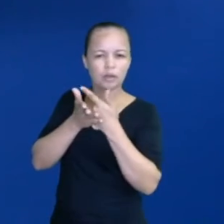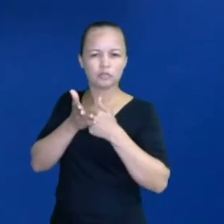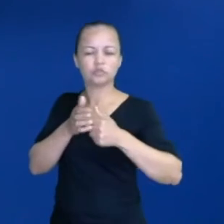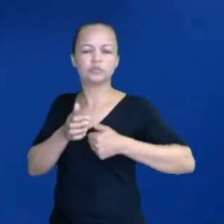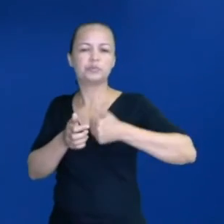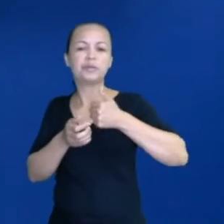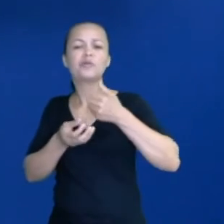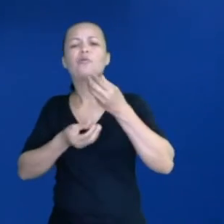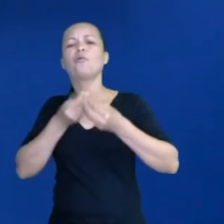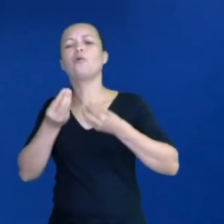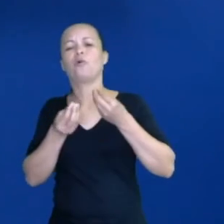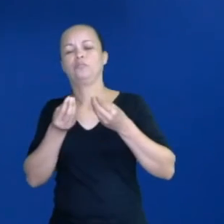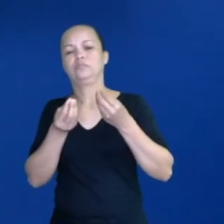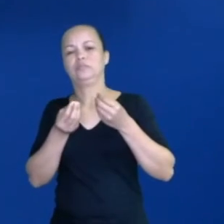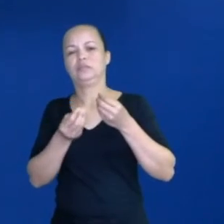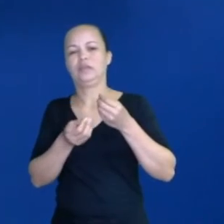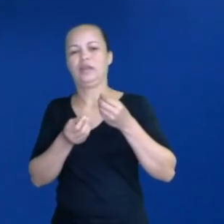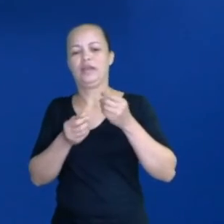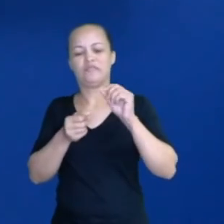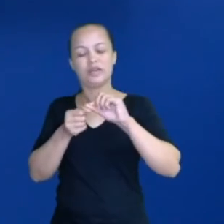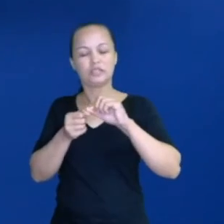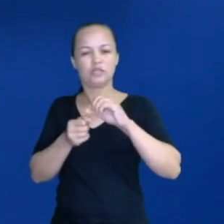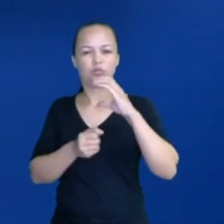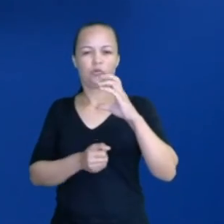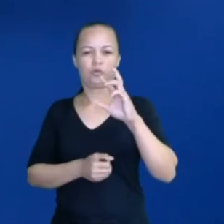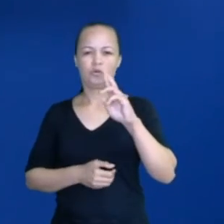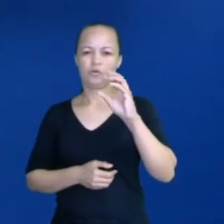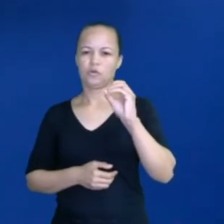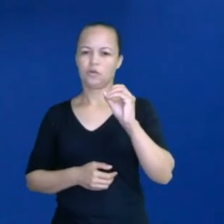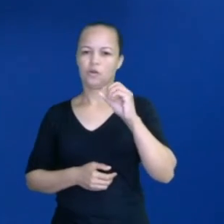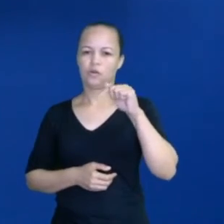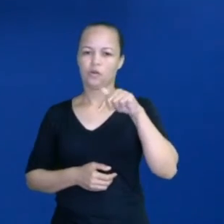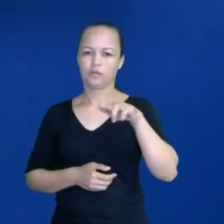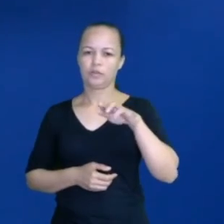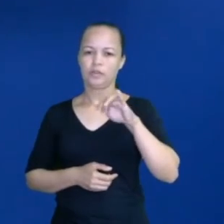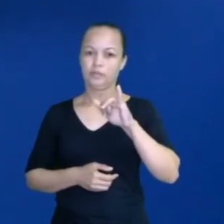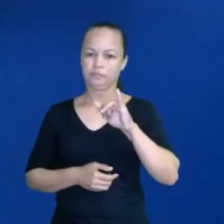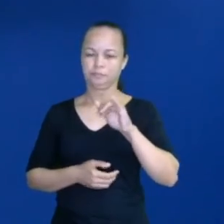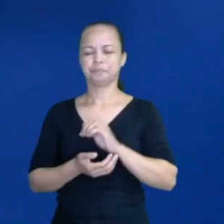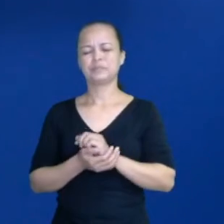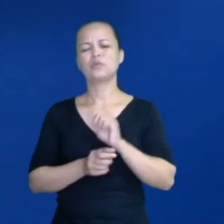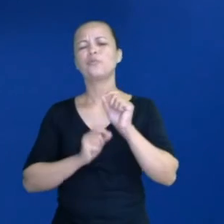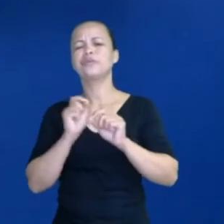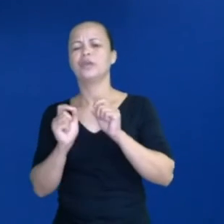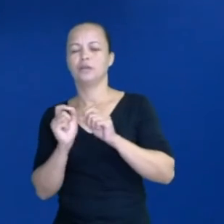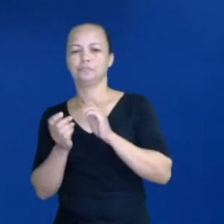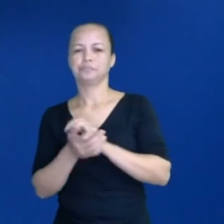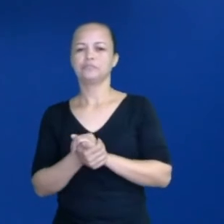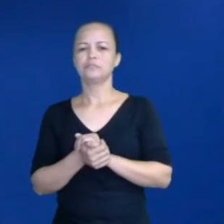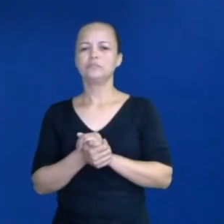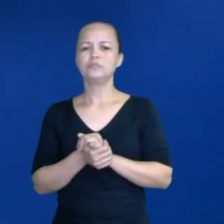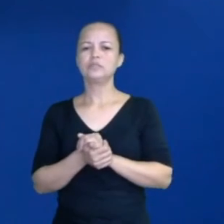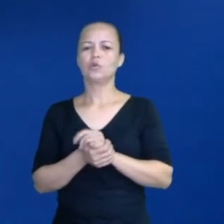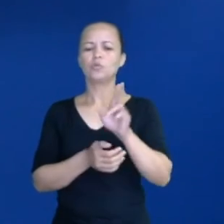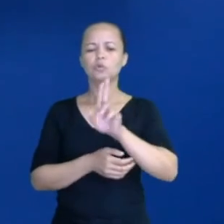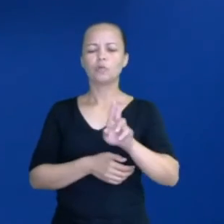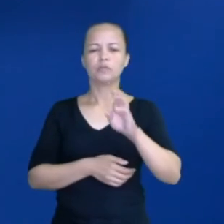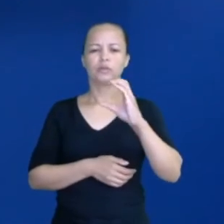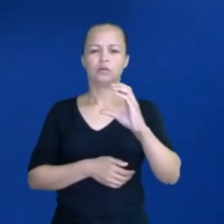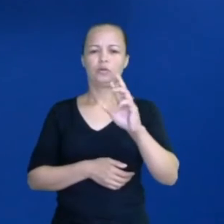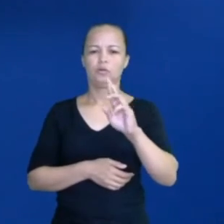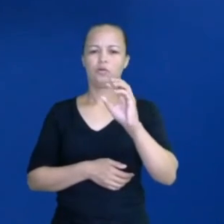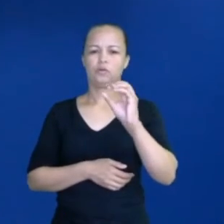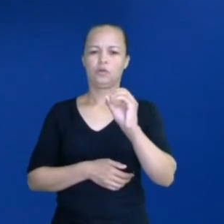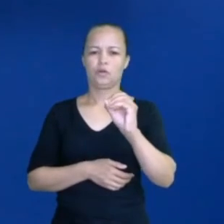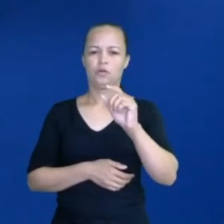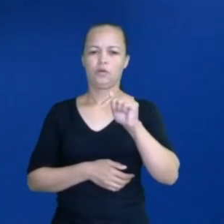É fazendo um croquis. Como assim, professora? No croquis, o que é um croquis? Chama-se de croquis um esboço de